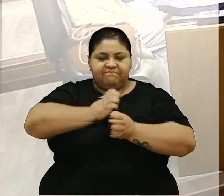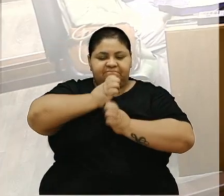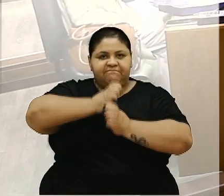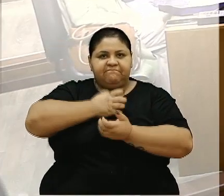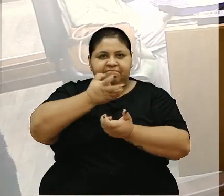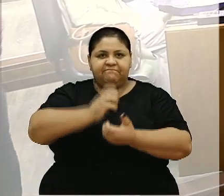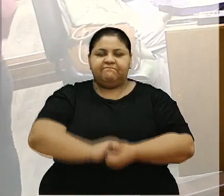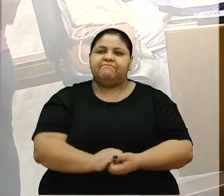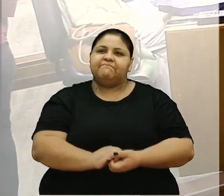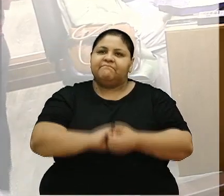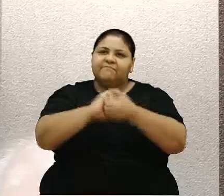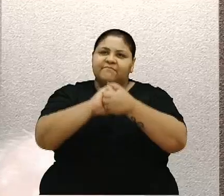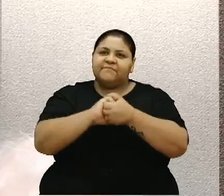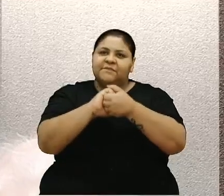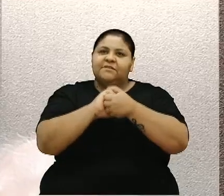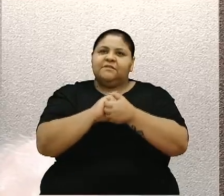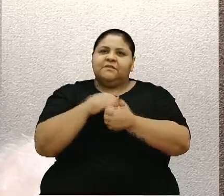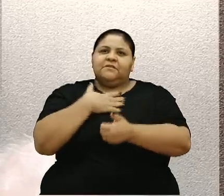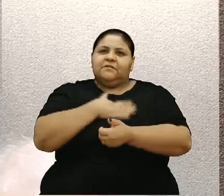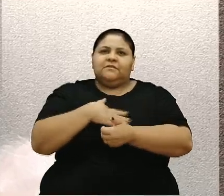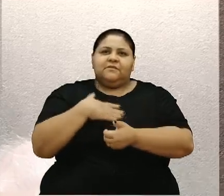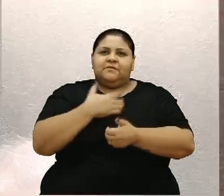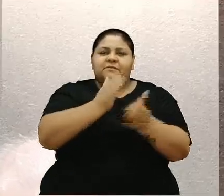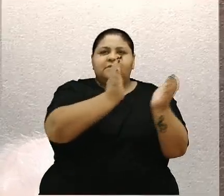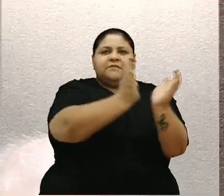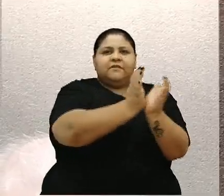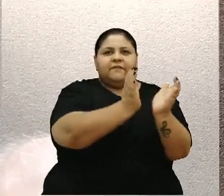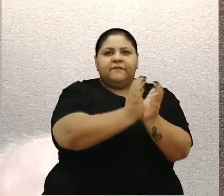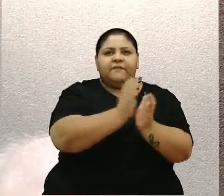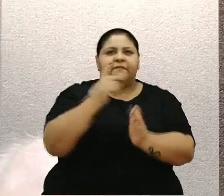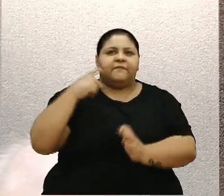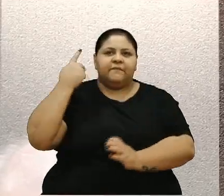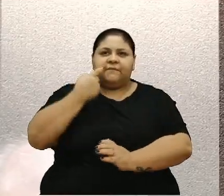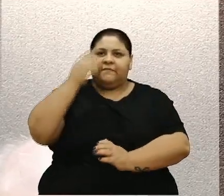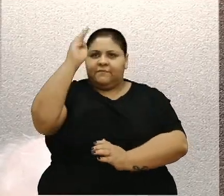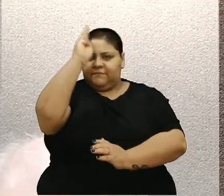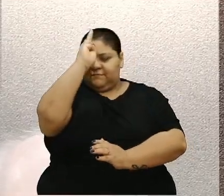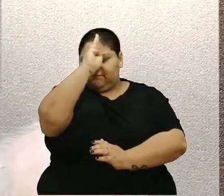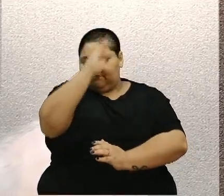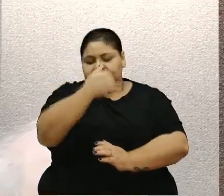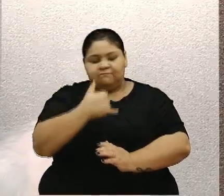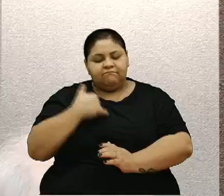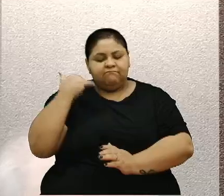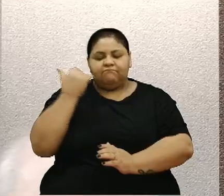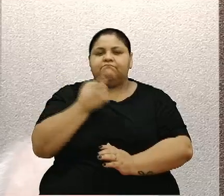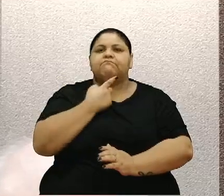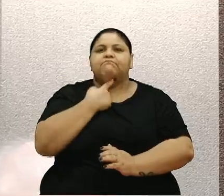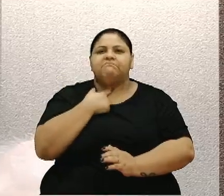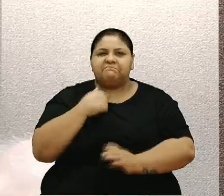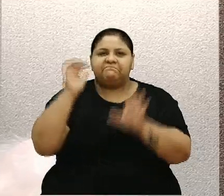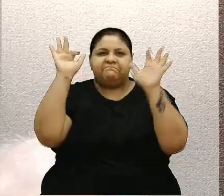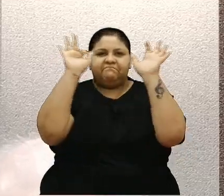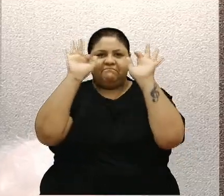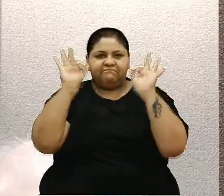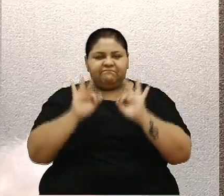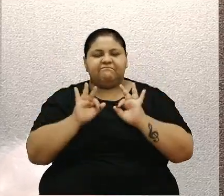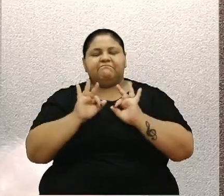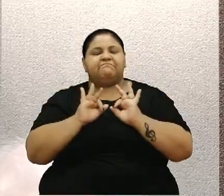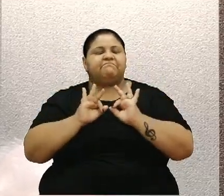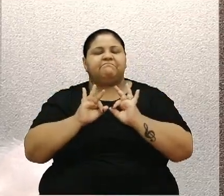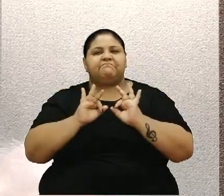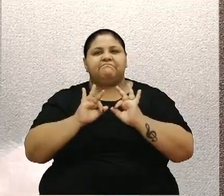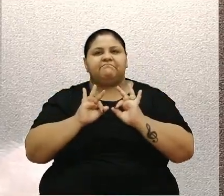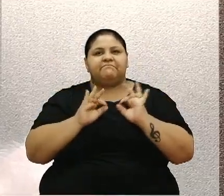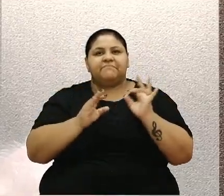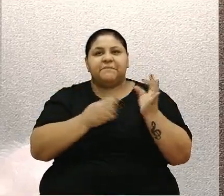E cumprimentar, de igual forma, nosso colega vereador Bressan pela passagem do seu aniversário. Desejar felicidades e